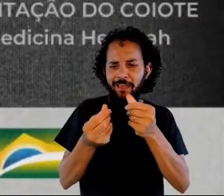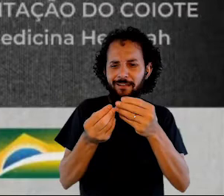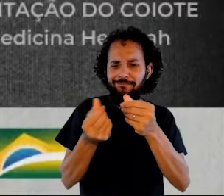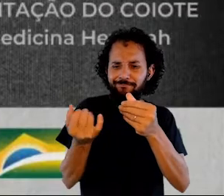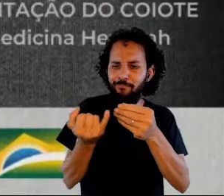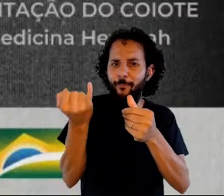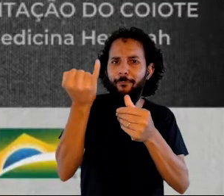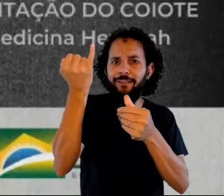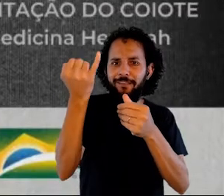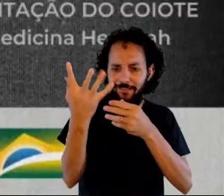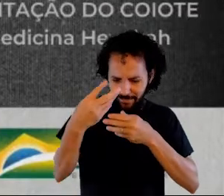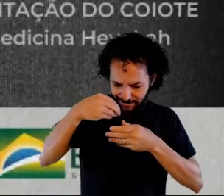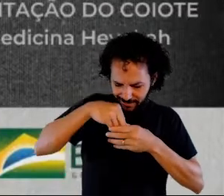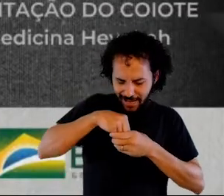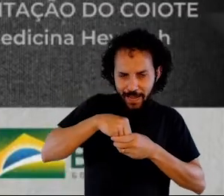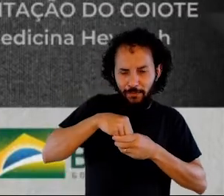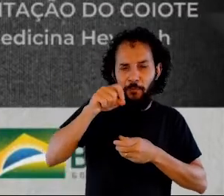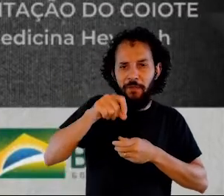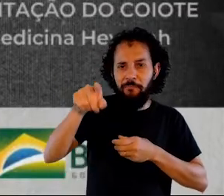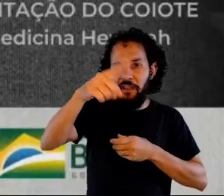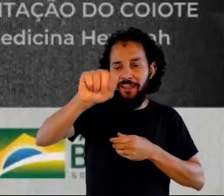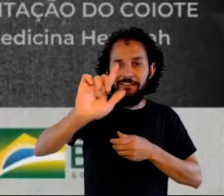para satisfazer os outros.